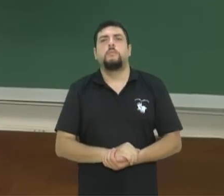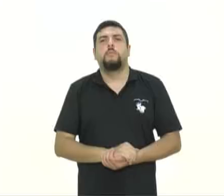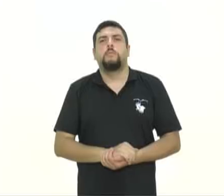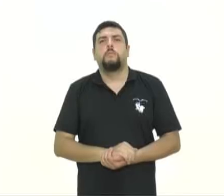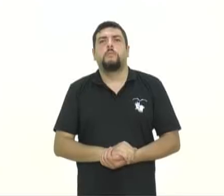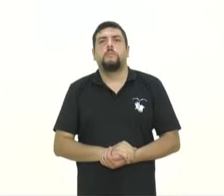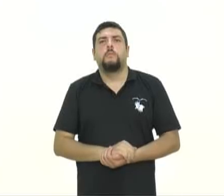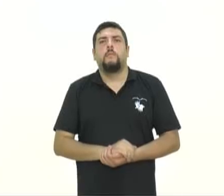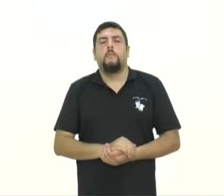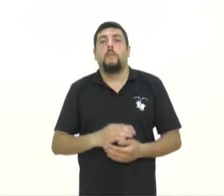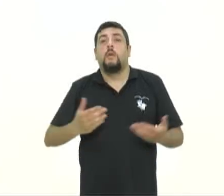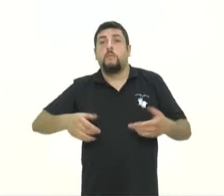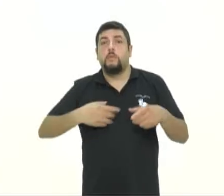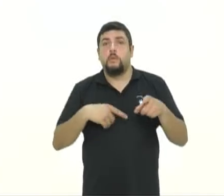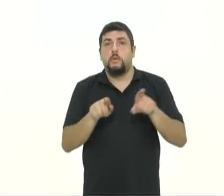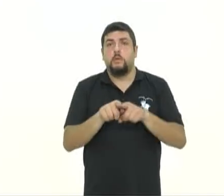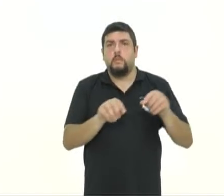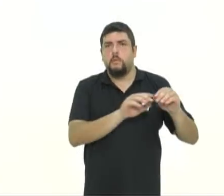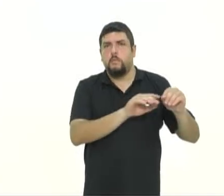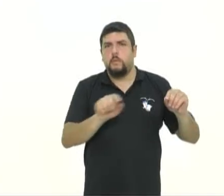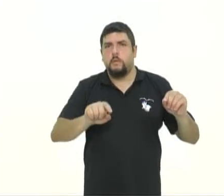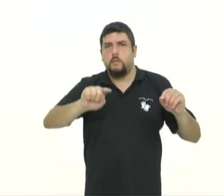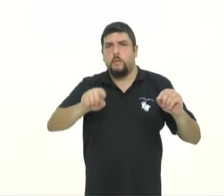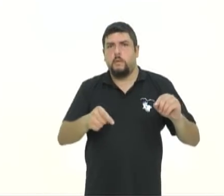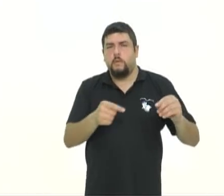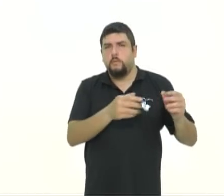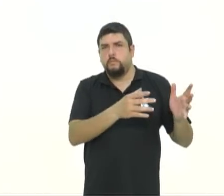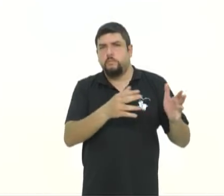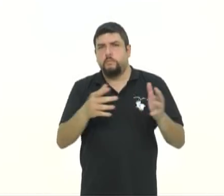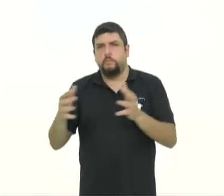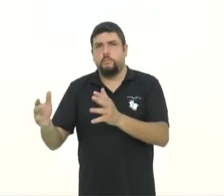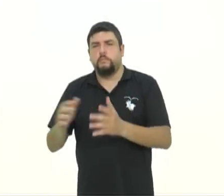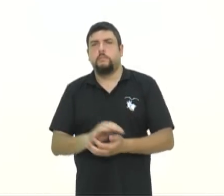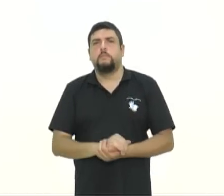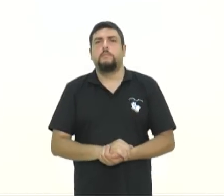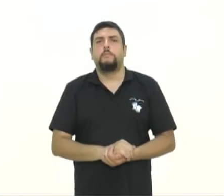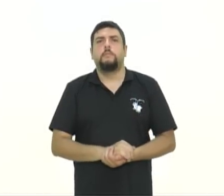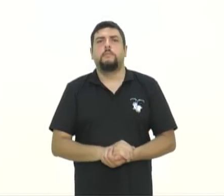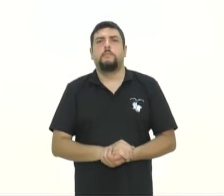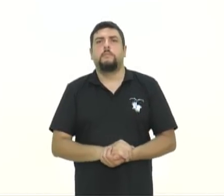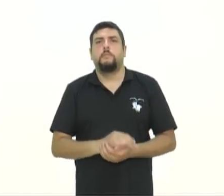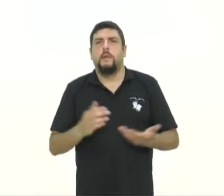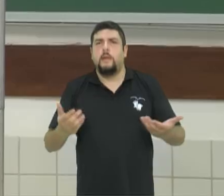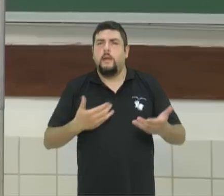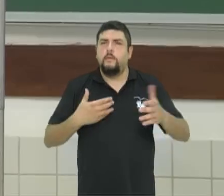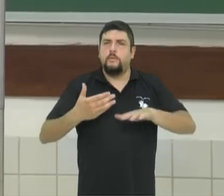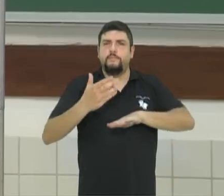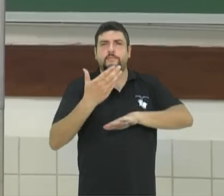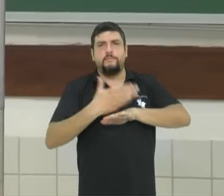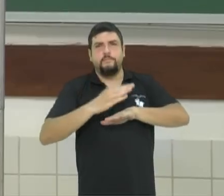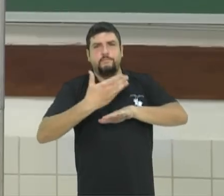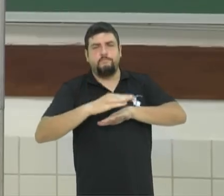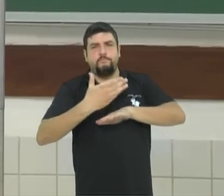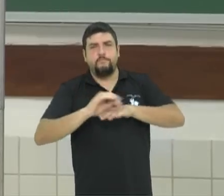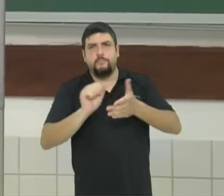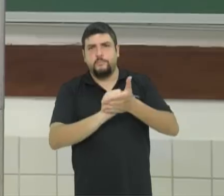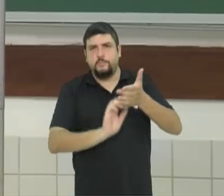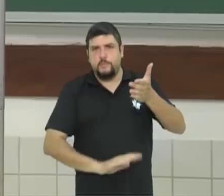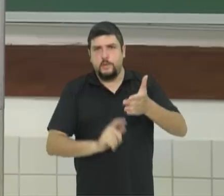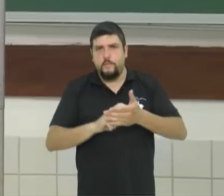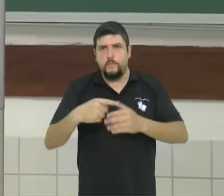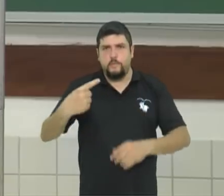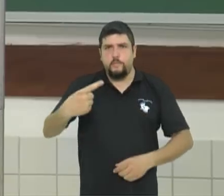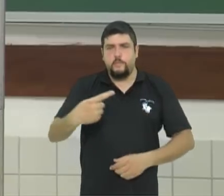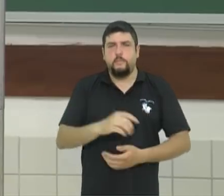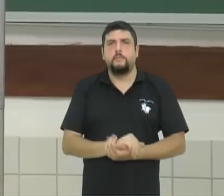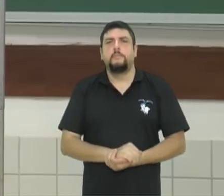casos, exige-se a vírgula logo em seguida, certo? Vamos para o exercício para a gente aquecer um pouquinho, então? Vamos fazer o nosso primeiro